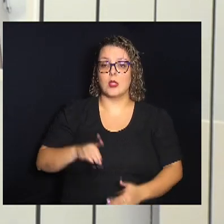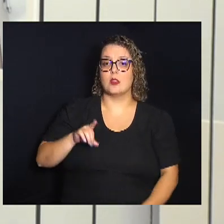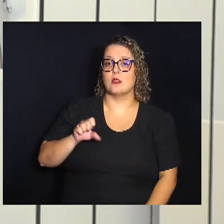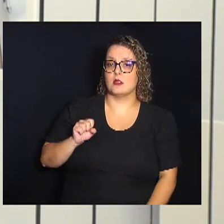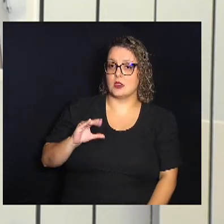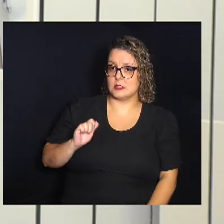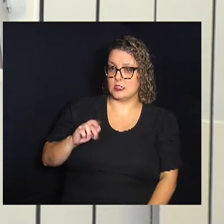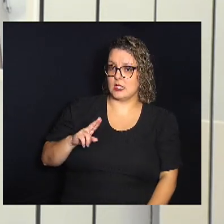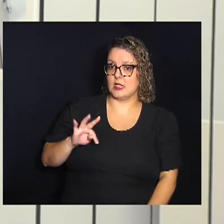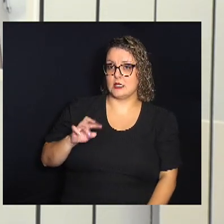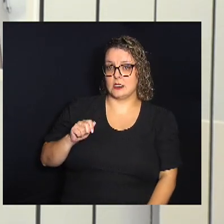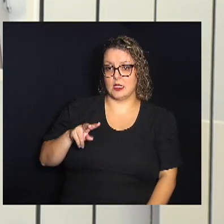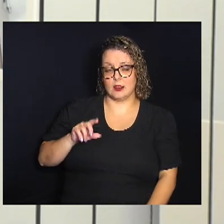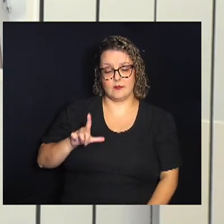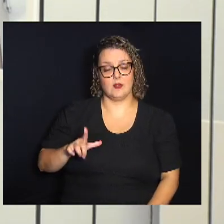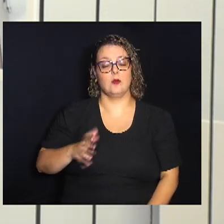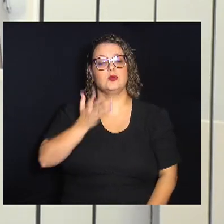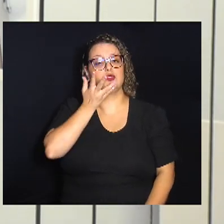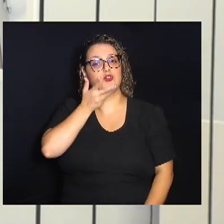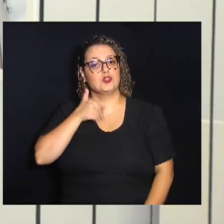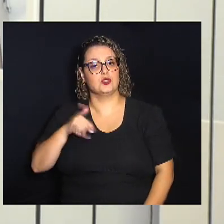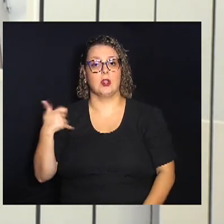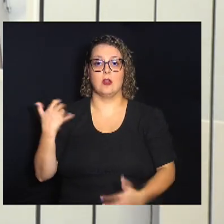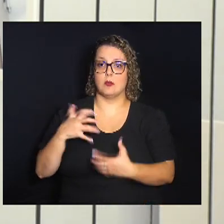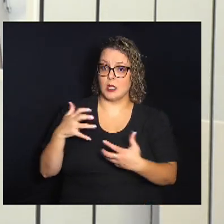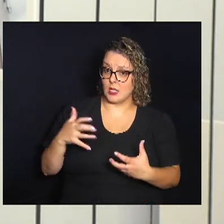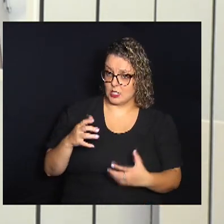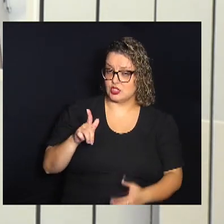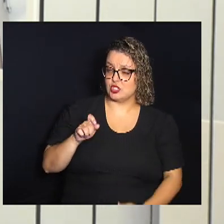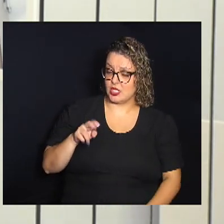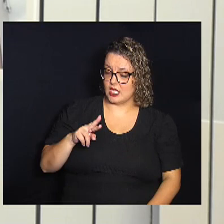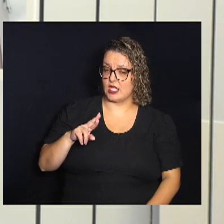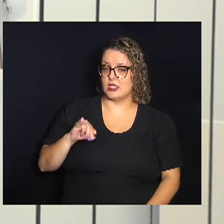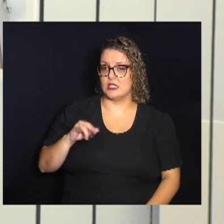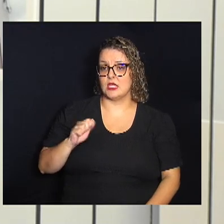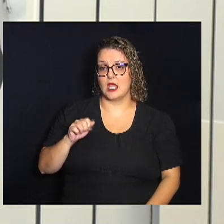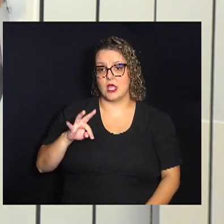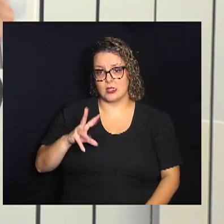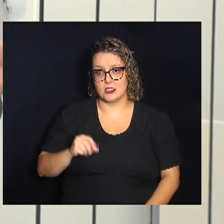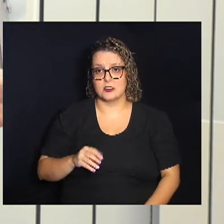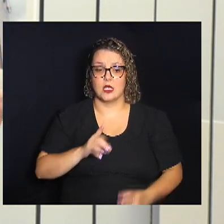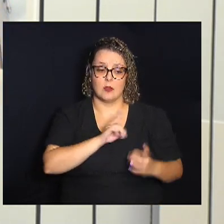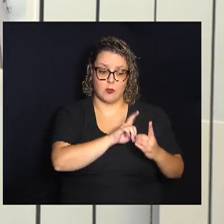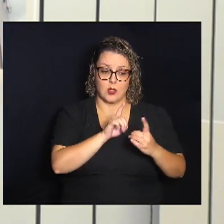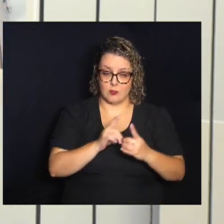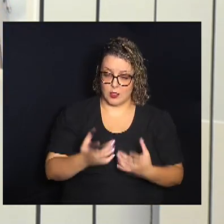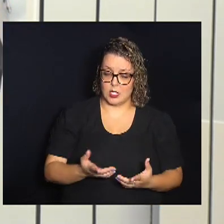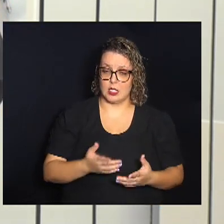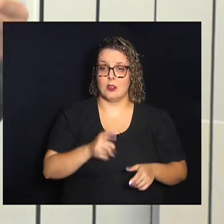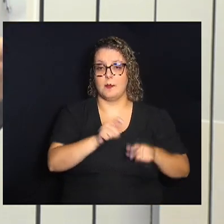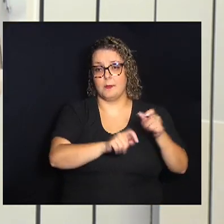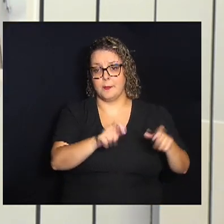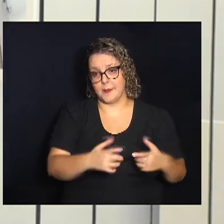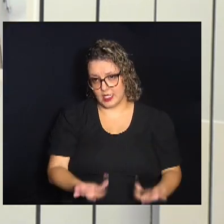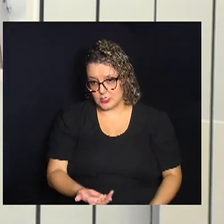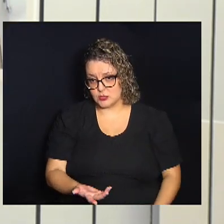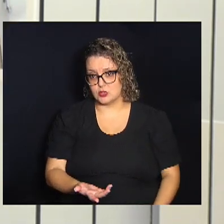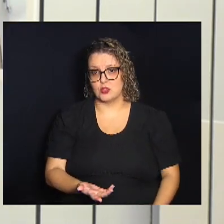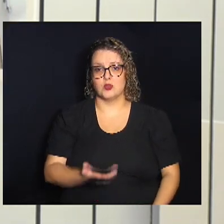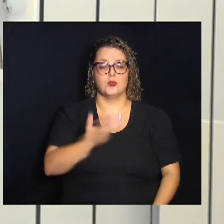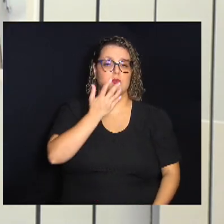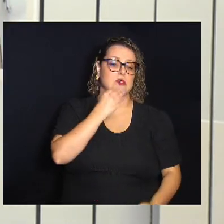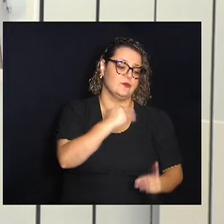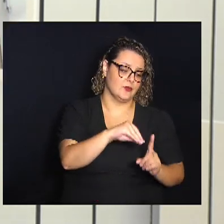Infantis, Geriátricas, destinado a atender pessoas carentes com paralisia cerebral, autismo